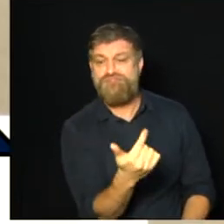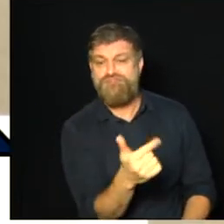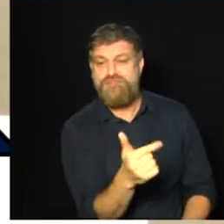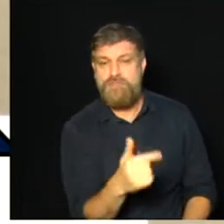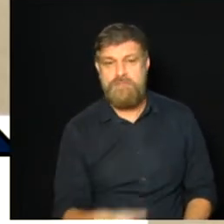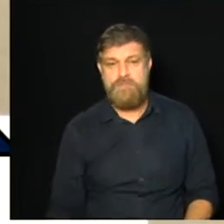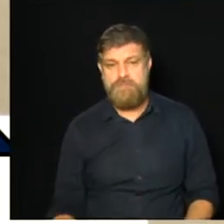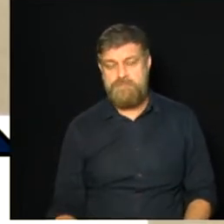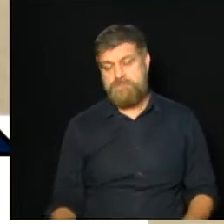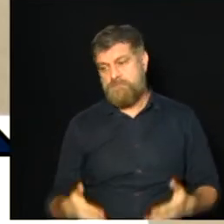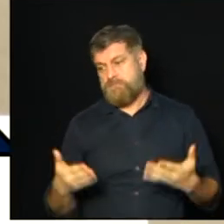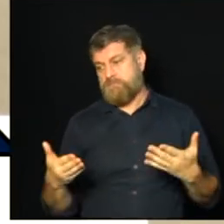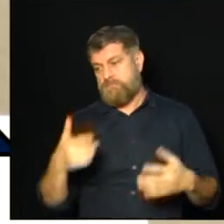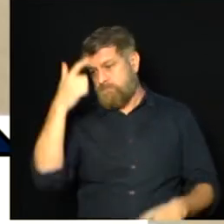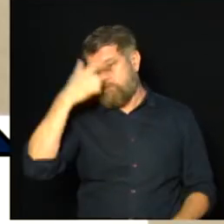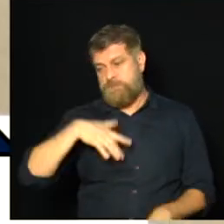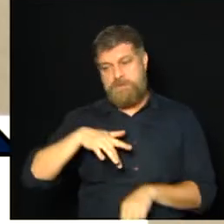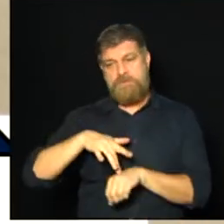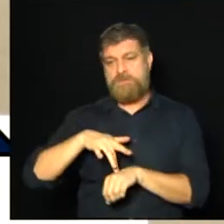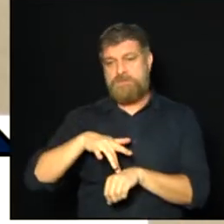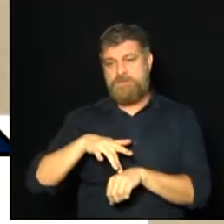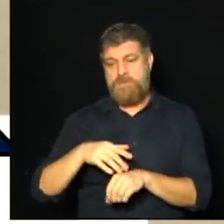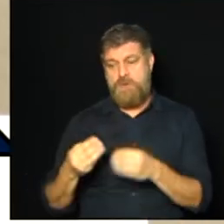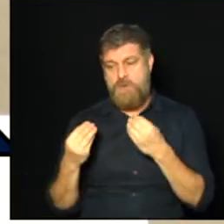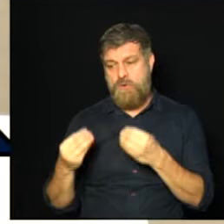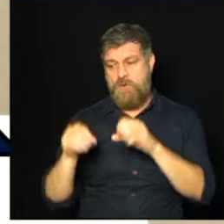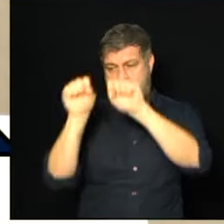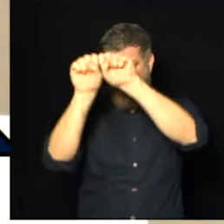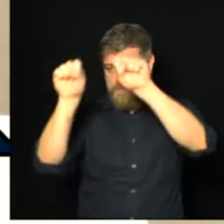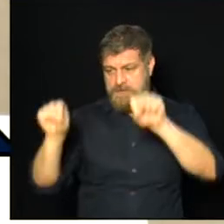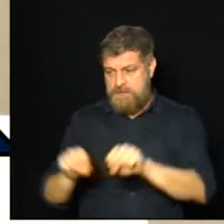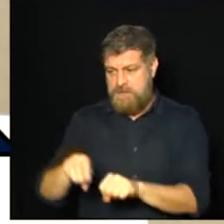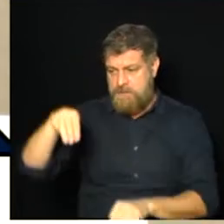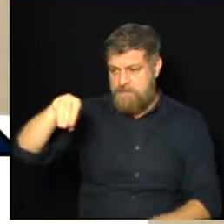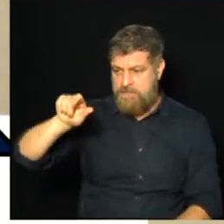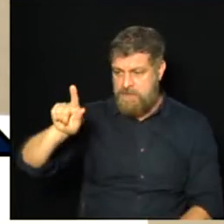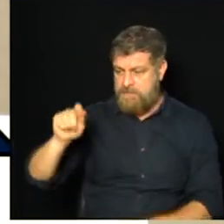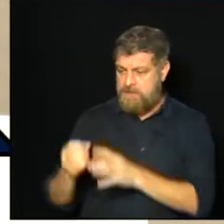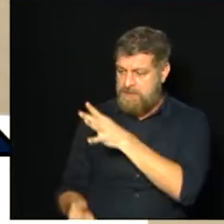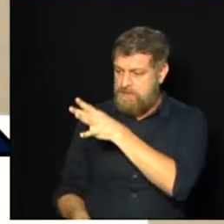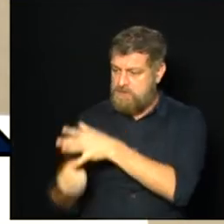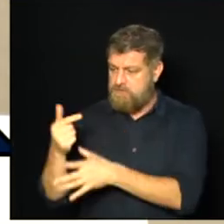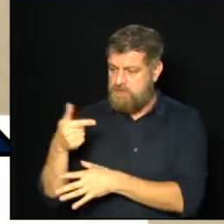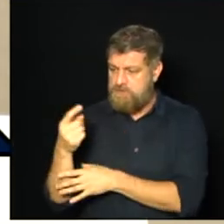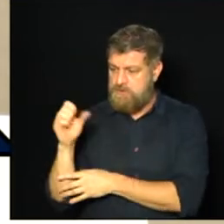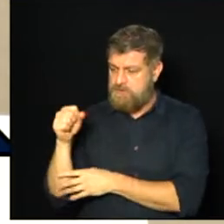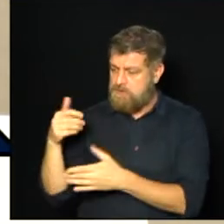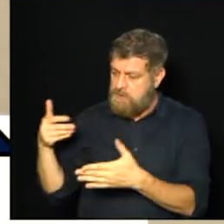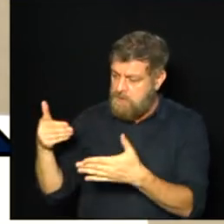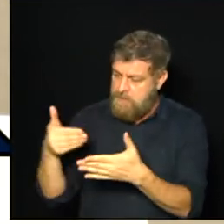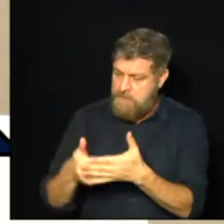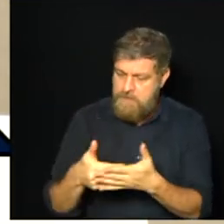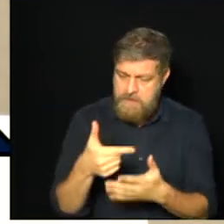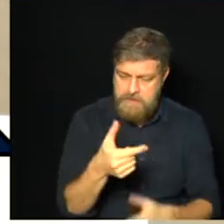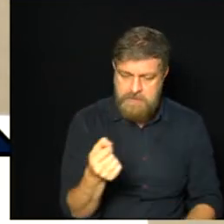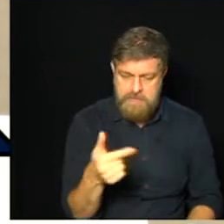mim é um absurdo. A Rede Margatti foi criada em 2018 e até agora a gente está em